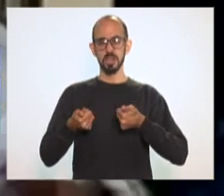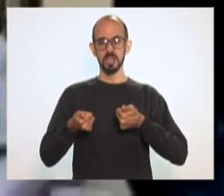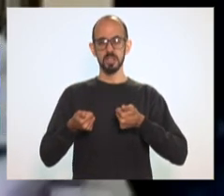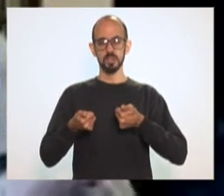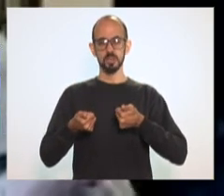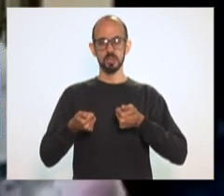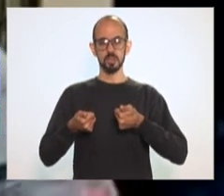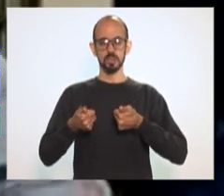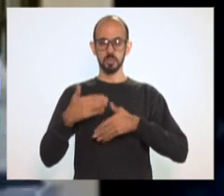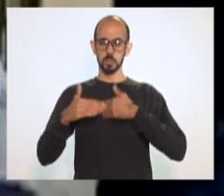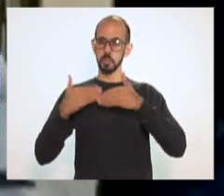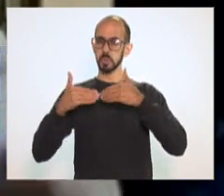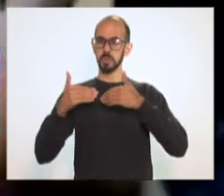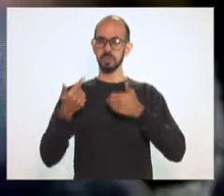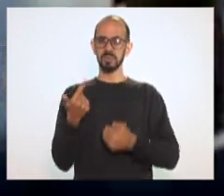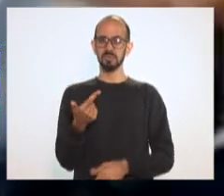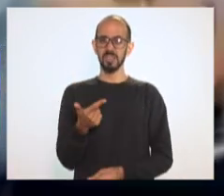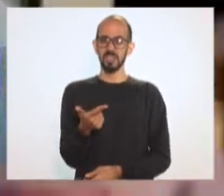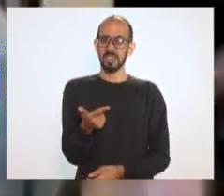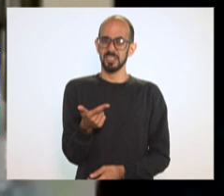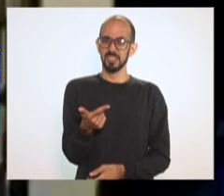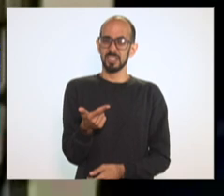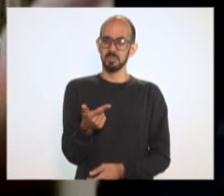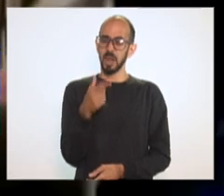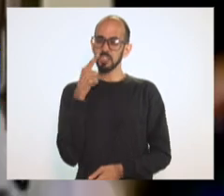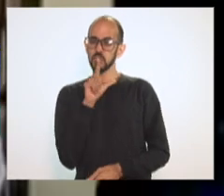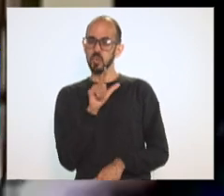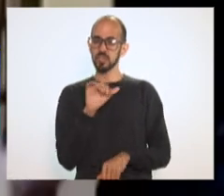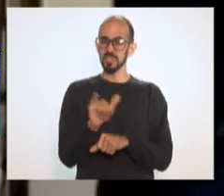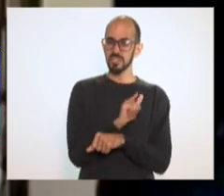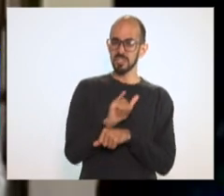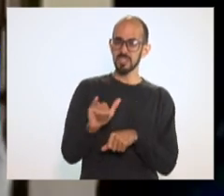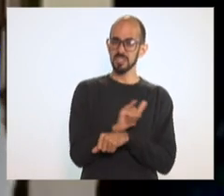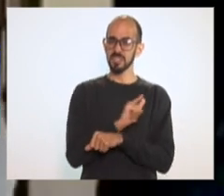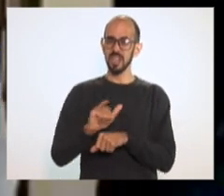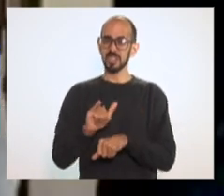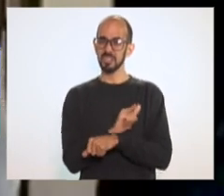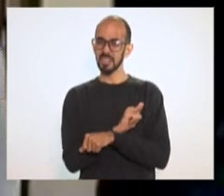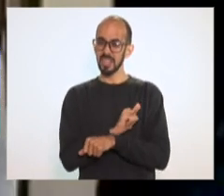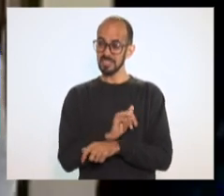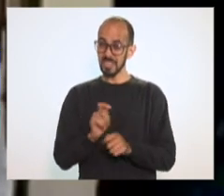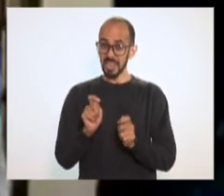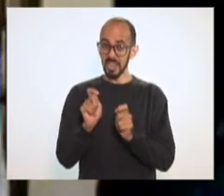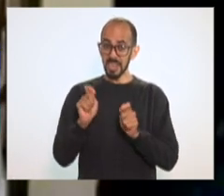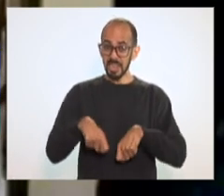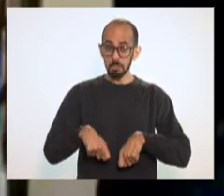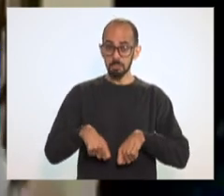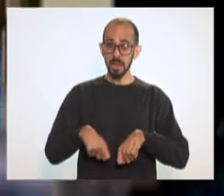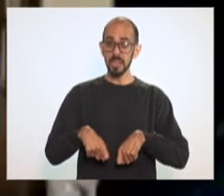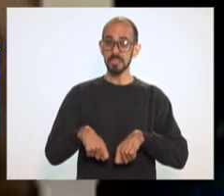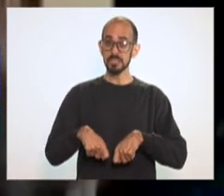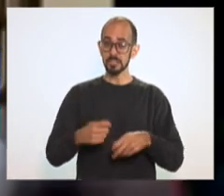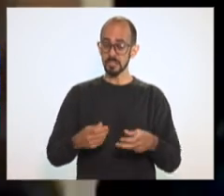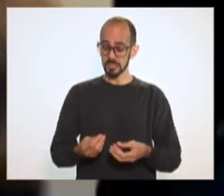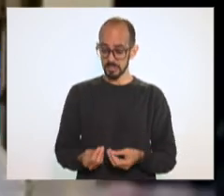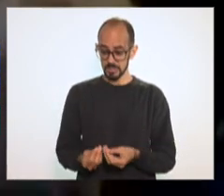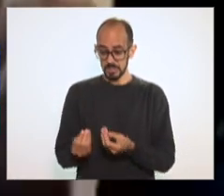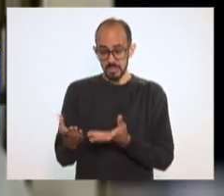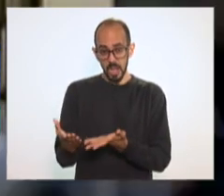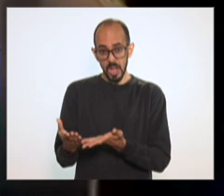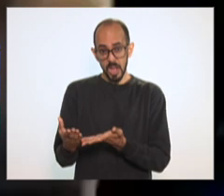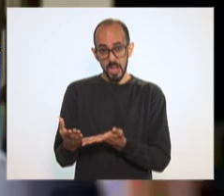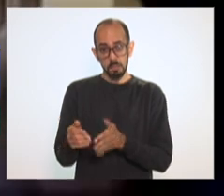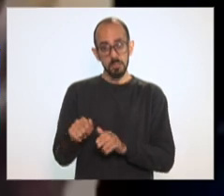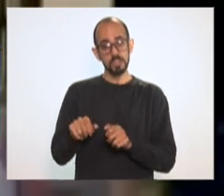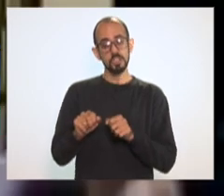possa dar o instrumental necessário e suficiente para o estado conduzir as